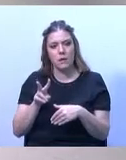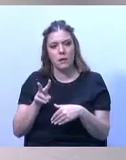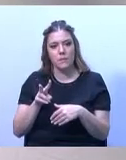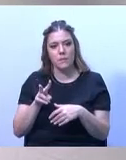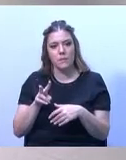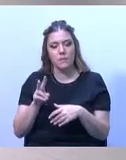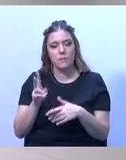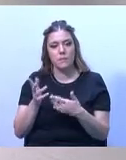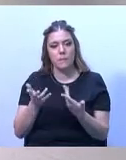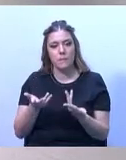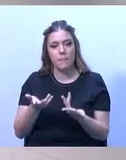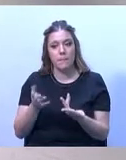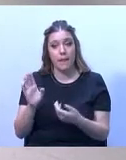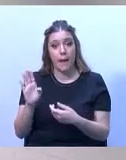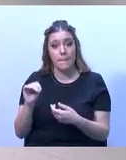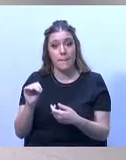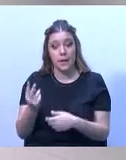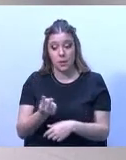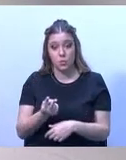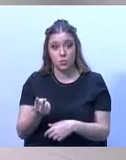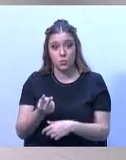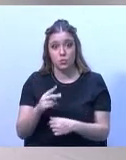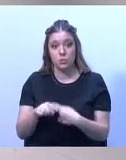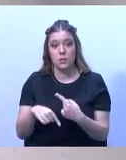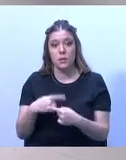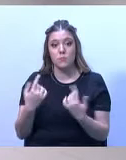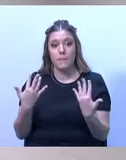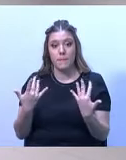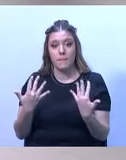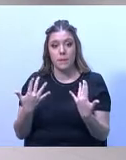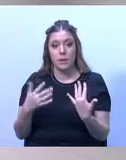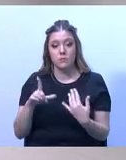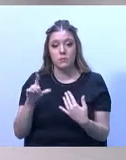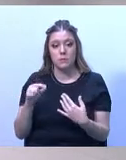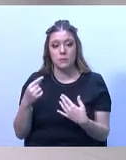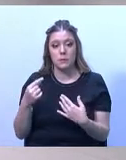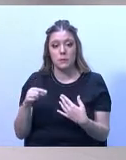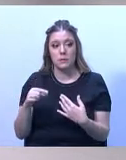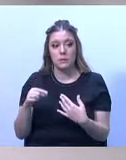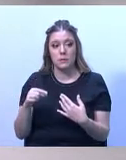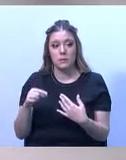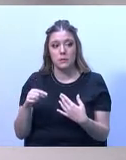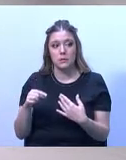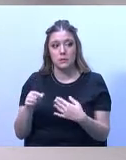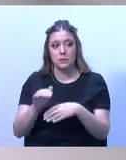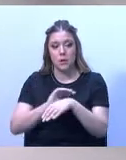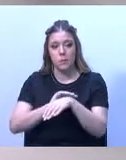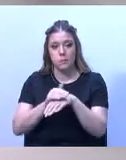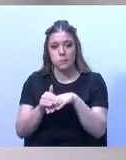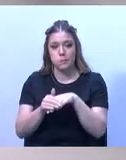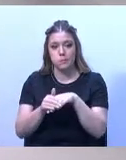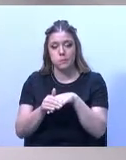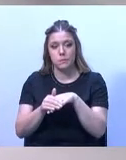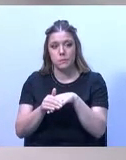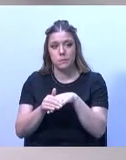em que em ambos os pés e depois nas mãos ganhei quase uma carapaça, em que